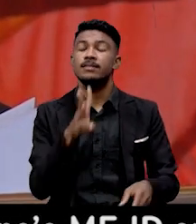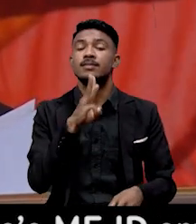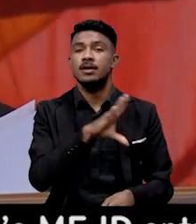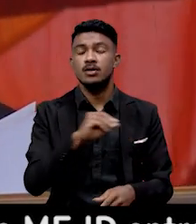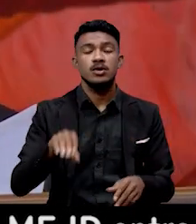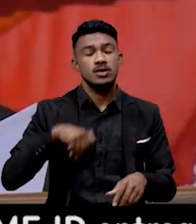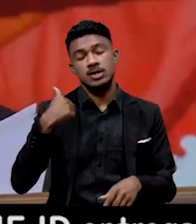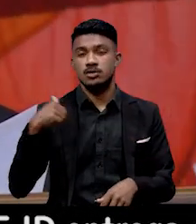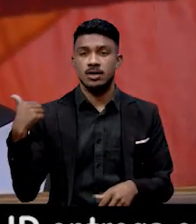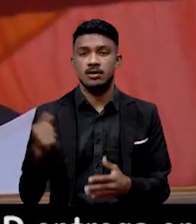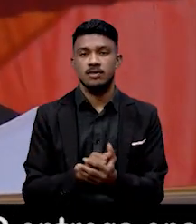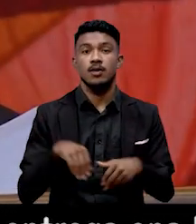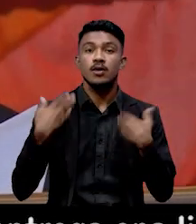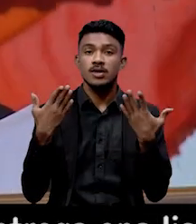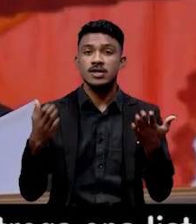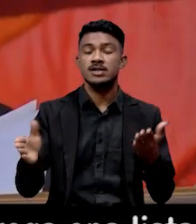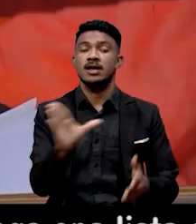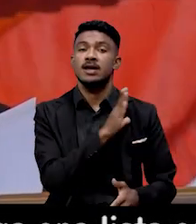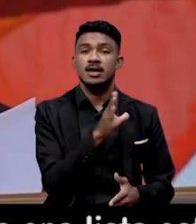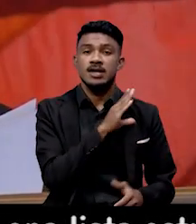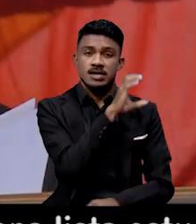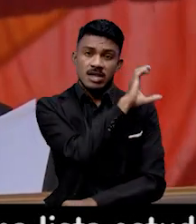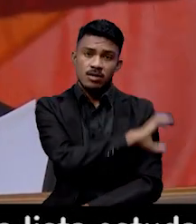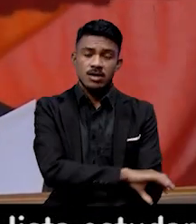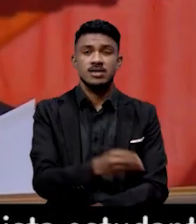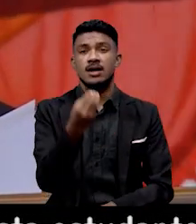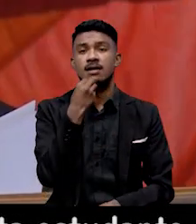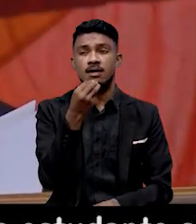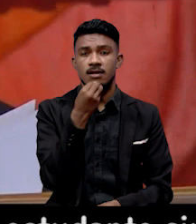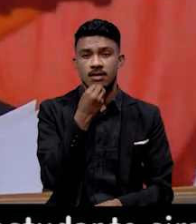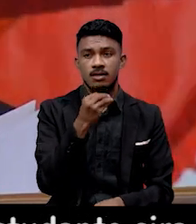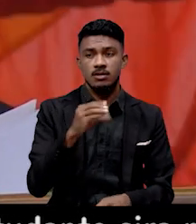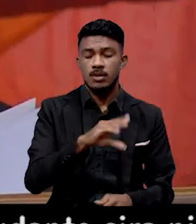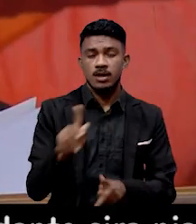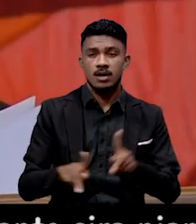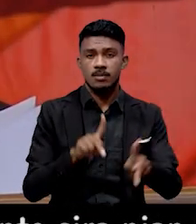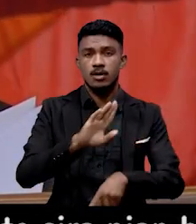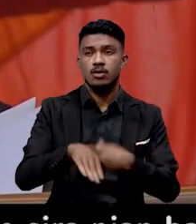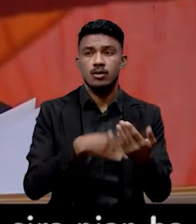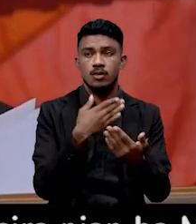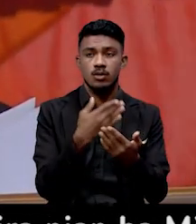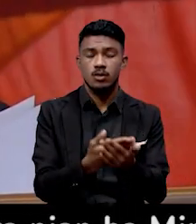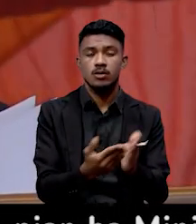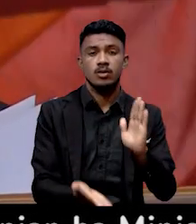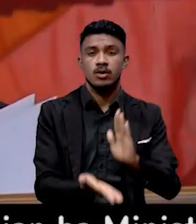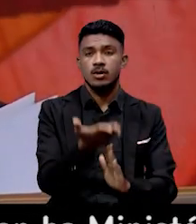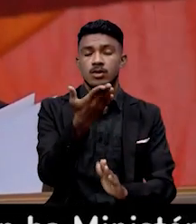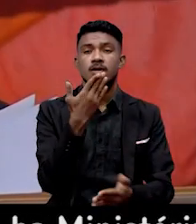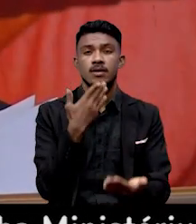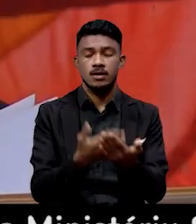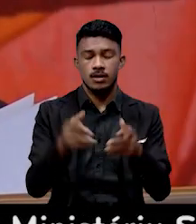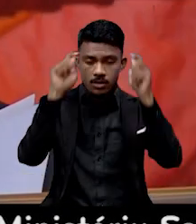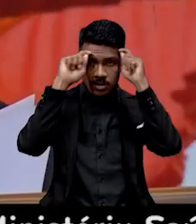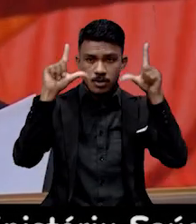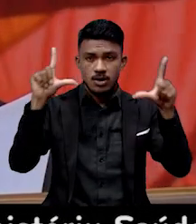selo. Oisa, garante segurança alimentar para o povo toma. Oisa, a produção local ou qualidade. Atu Timor-Leste